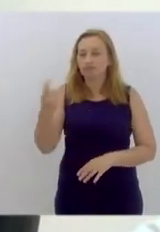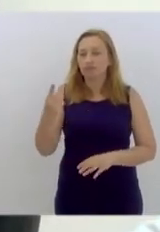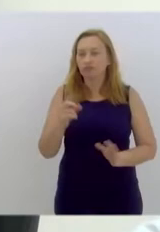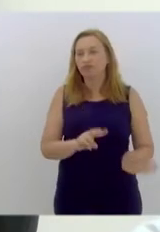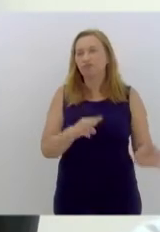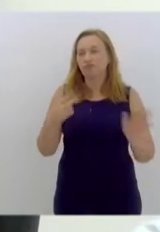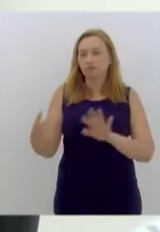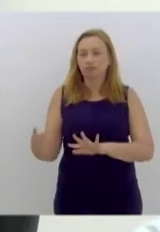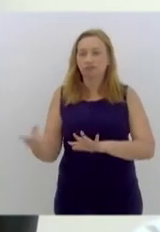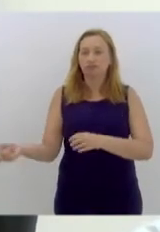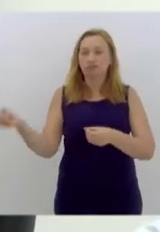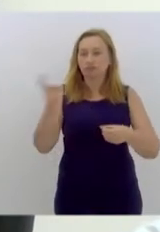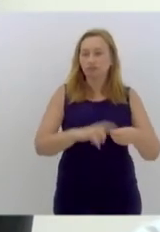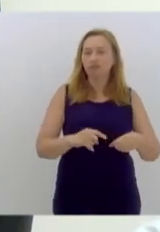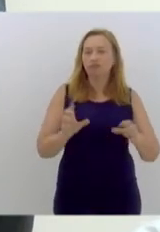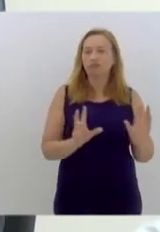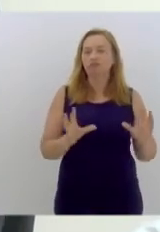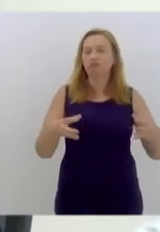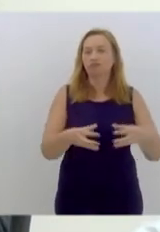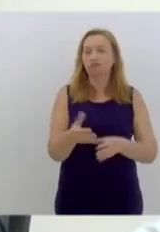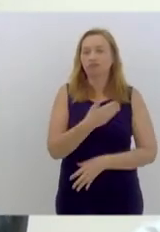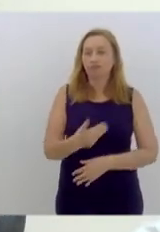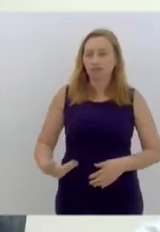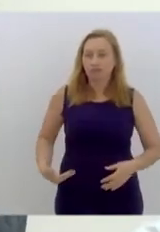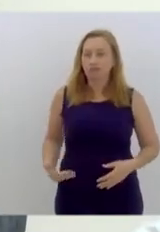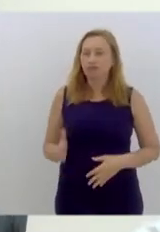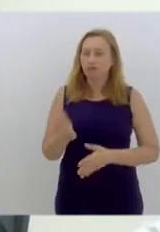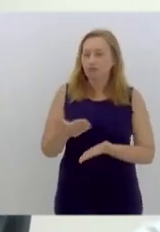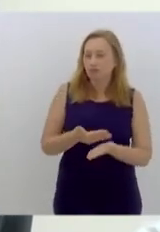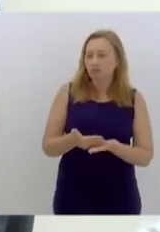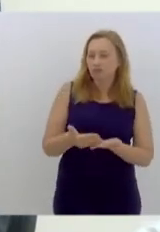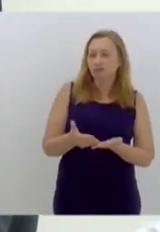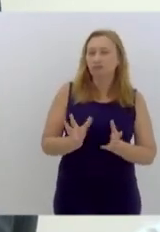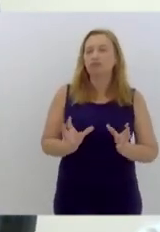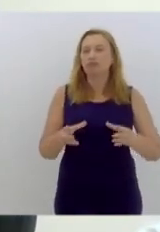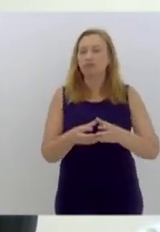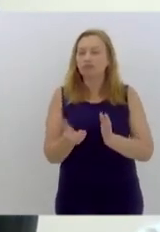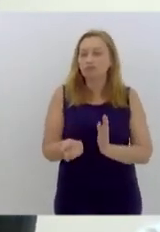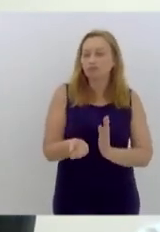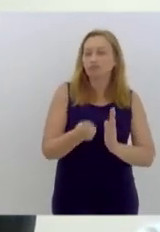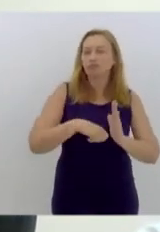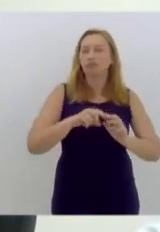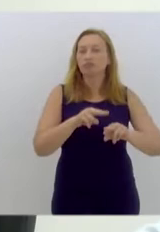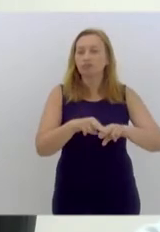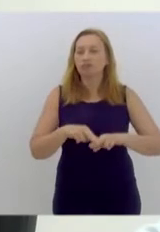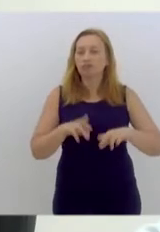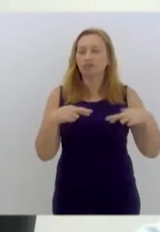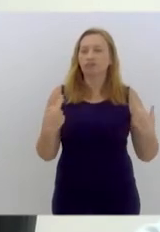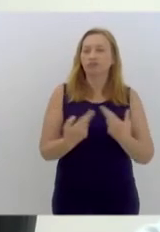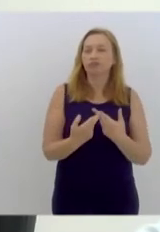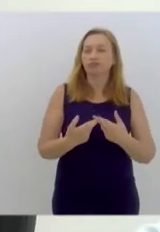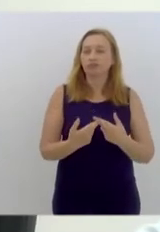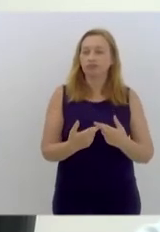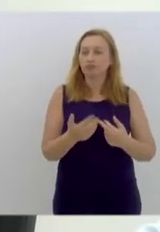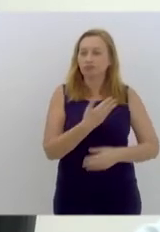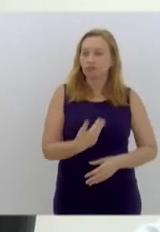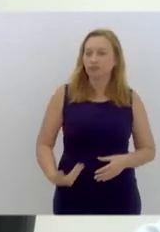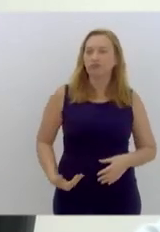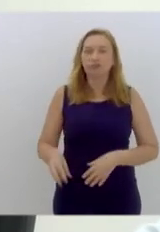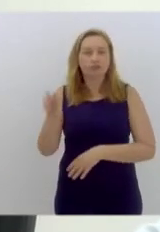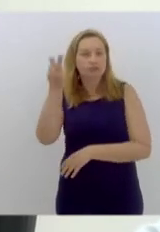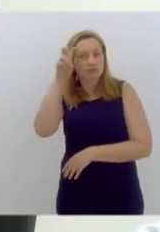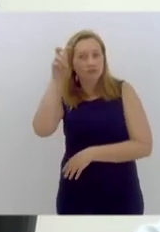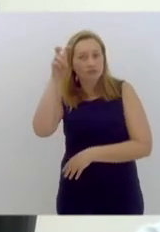as audiências públicas da Comissão de Educação, né? Na verdade, estamos retomando hoje em conjunto com a de tributação. Por isso, a audiência pública que realizaríamos essa